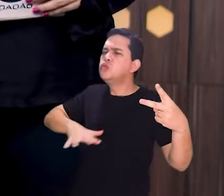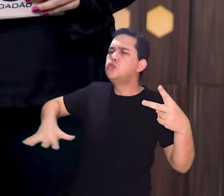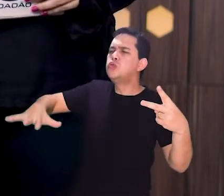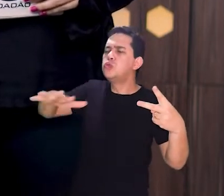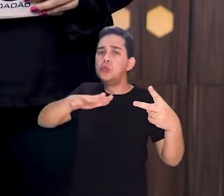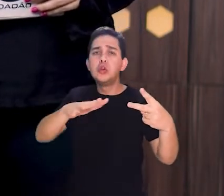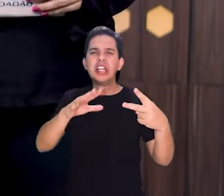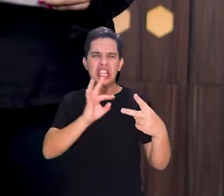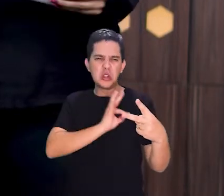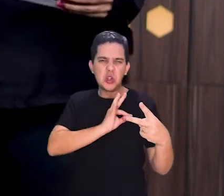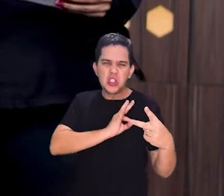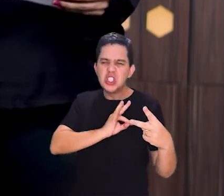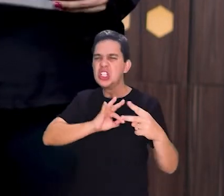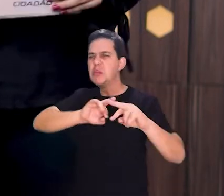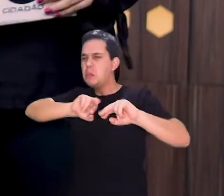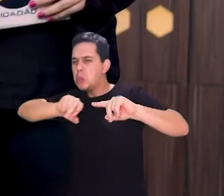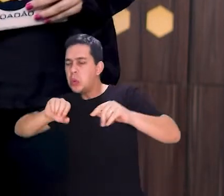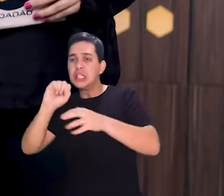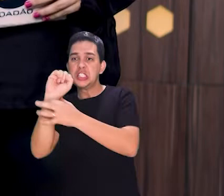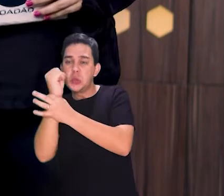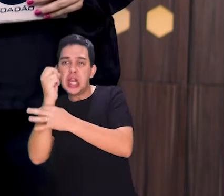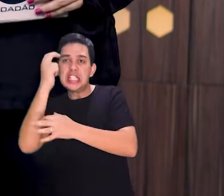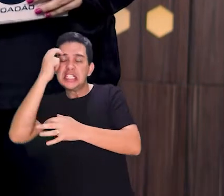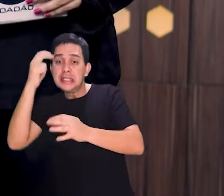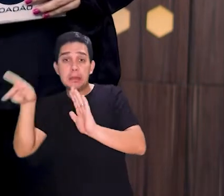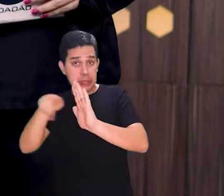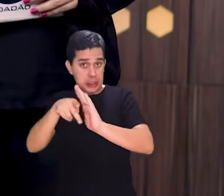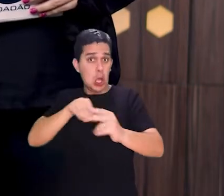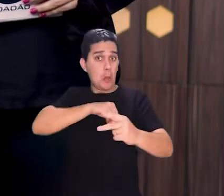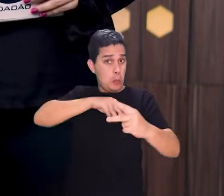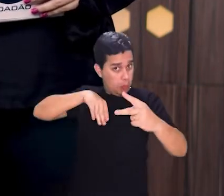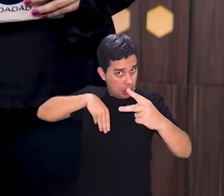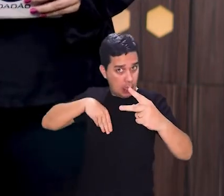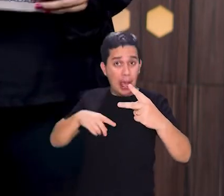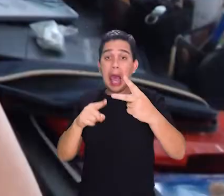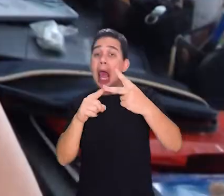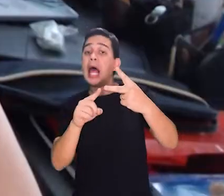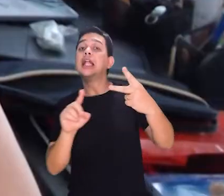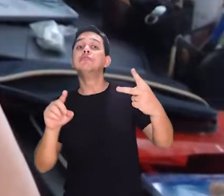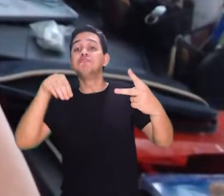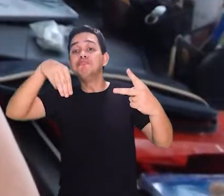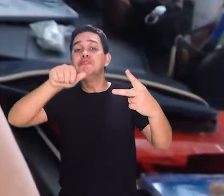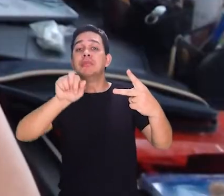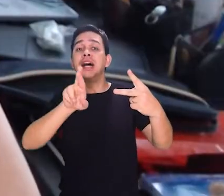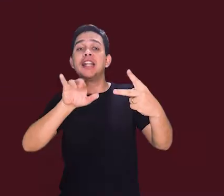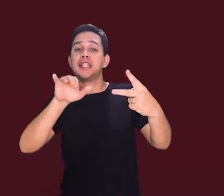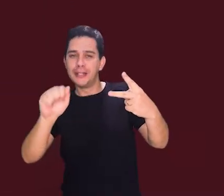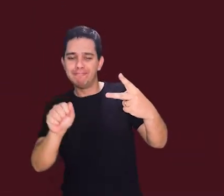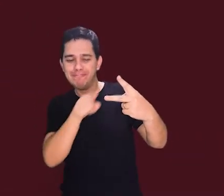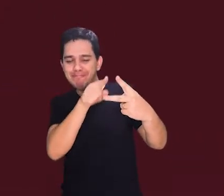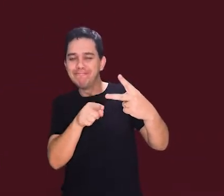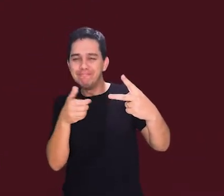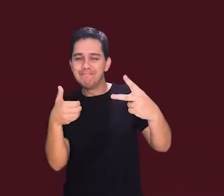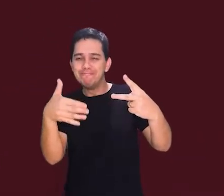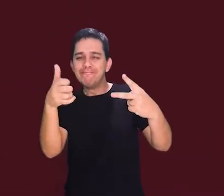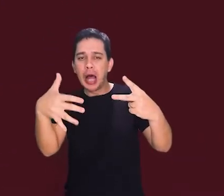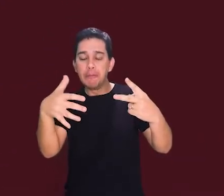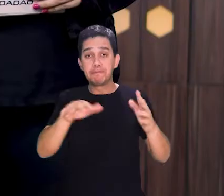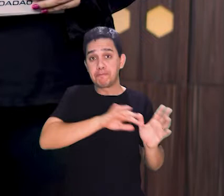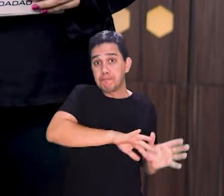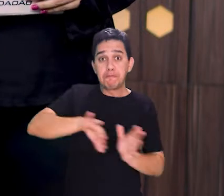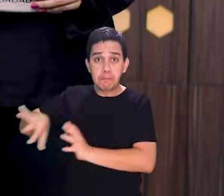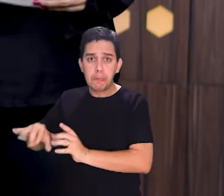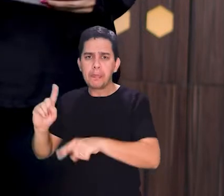Digitais e Tecnologia da Coordenadoria de Segurança e Inteligência do MPRJ, Maria do Carmo. No quadro MPRJ nas